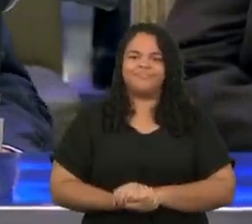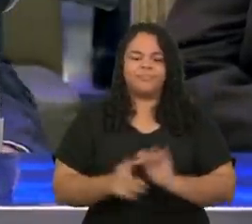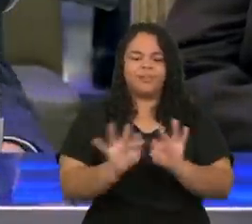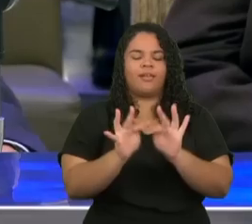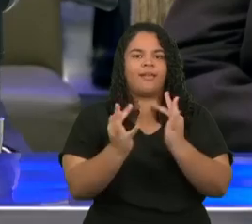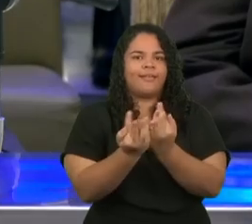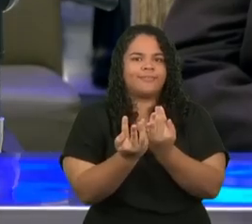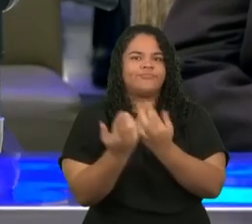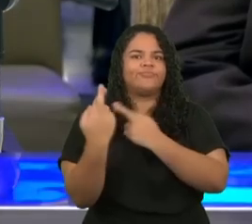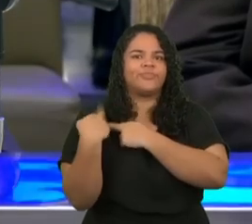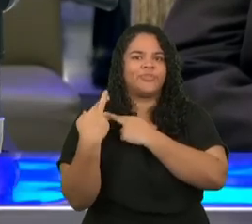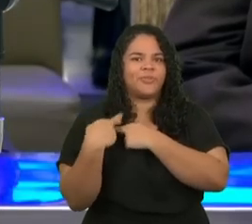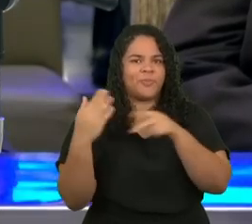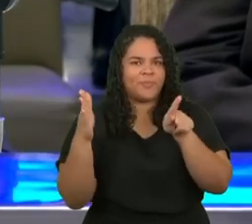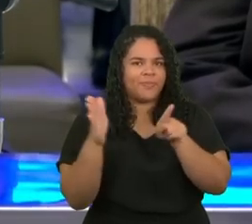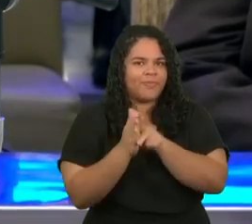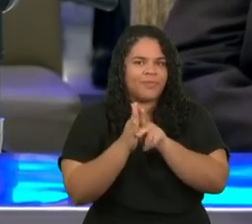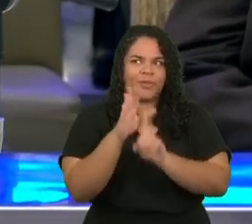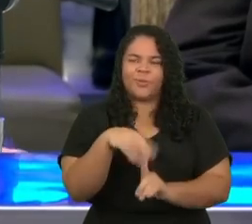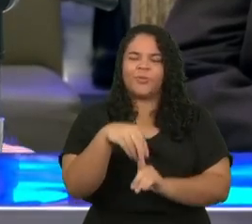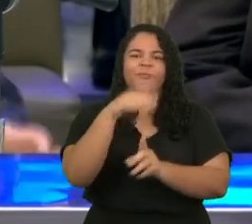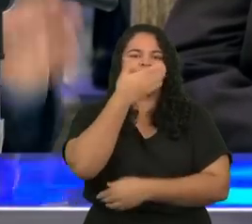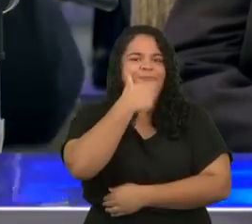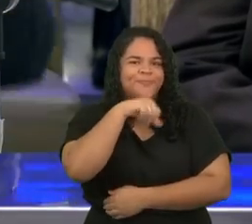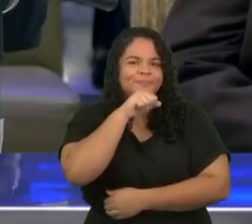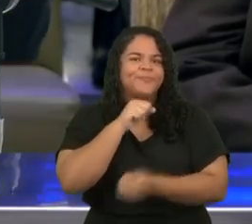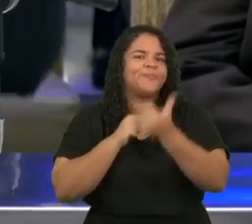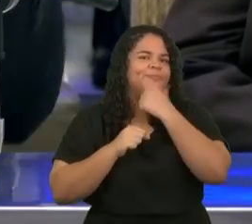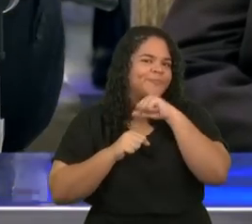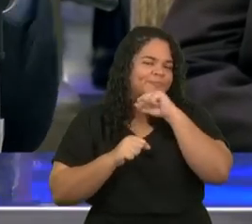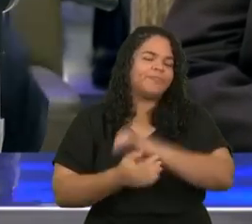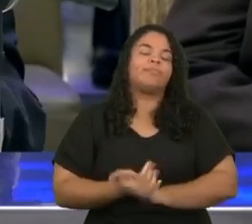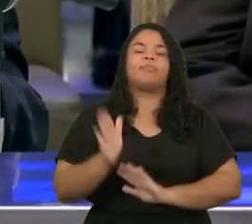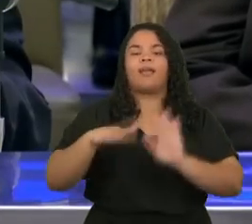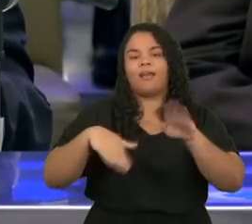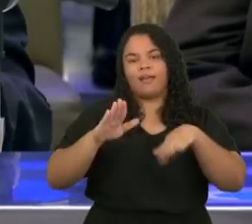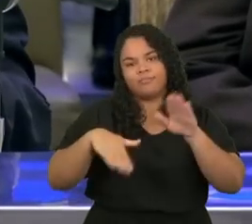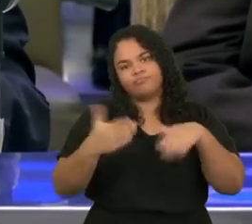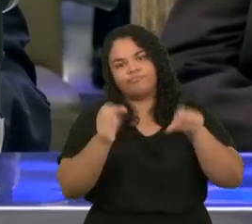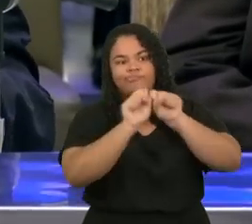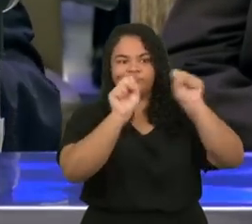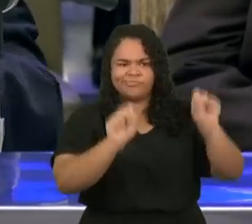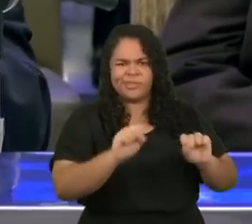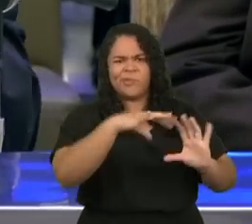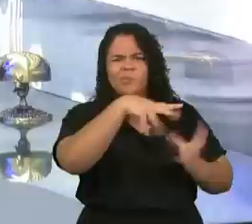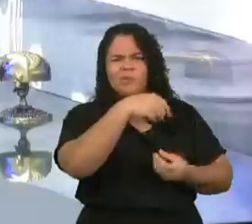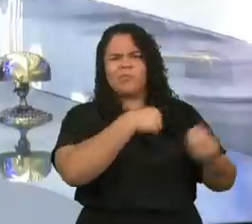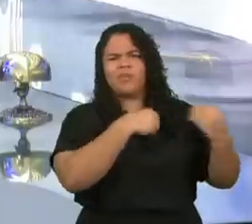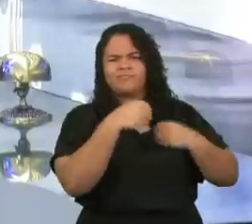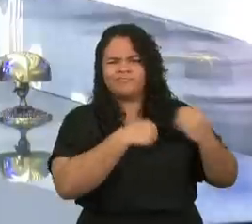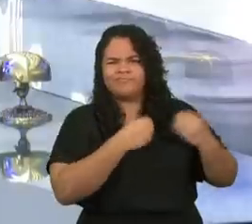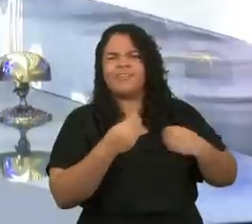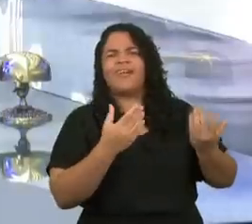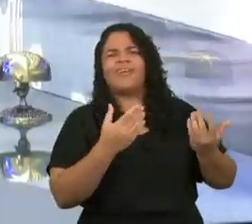não pode ser terceirizada ainda que o sistema do mundo diga que já há muitos